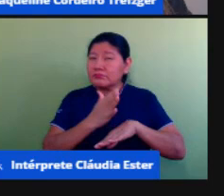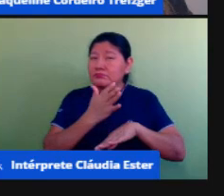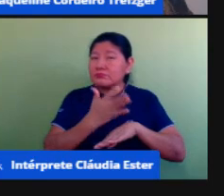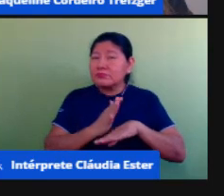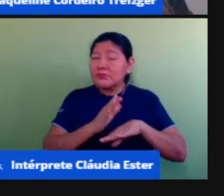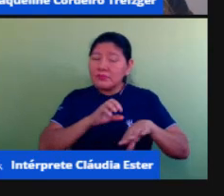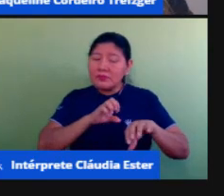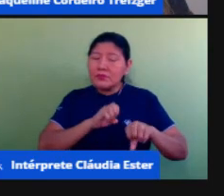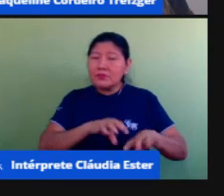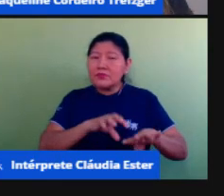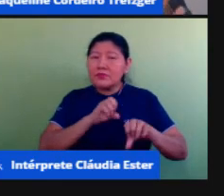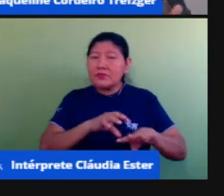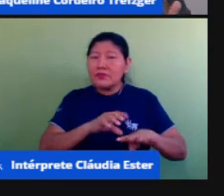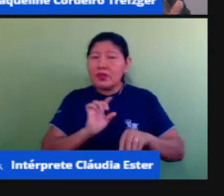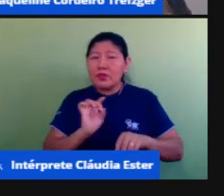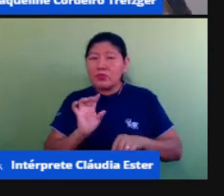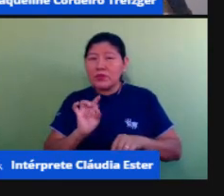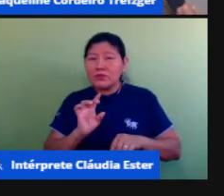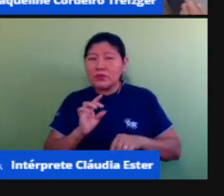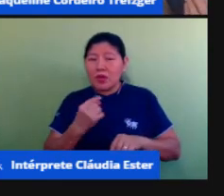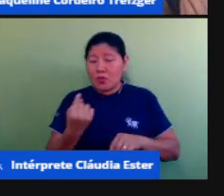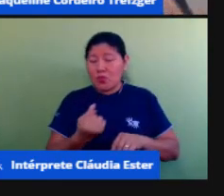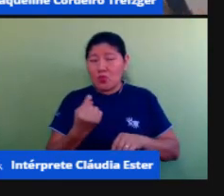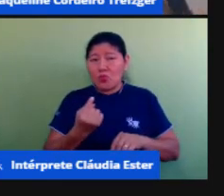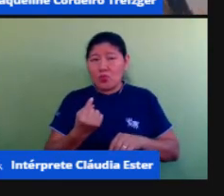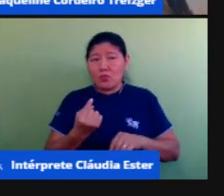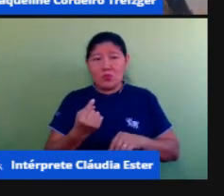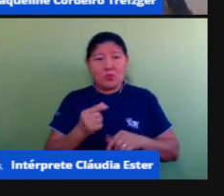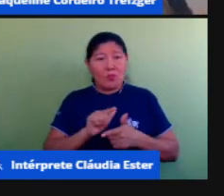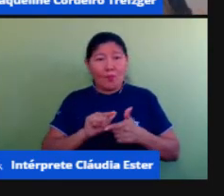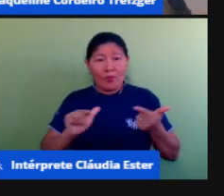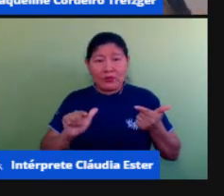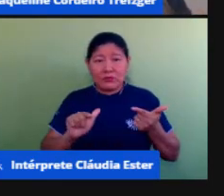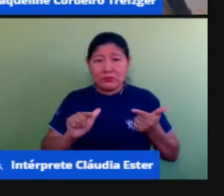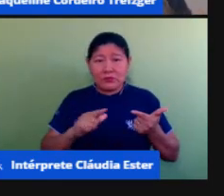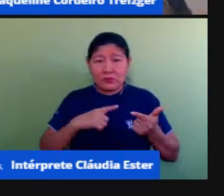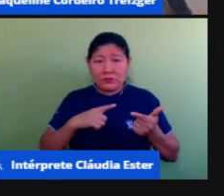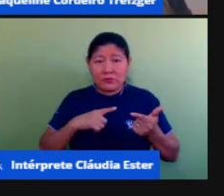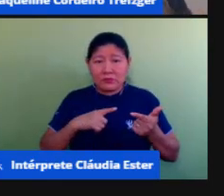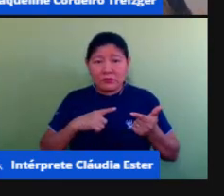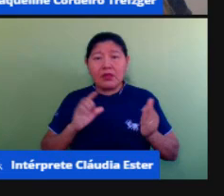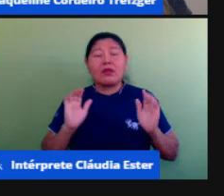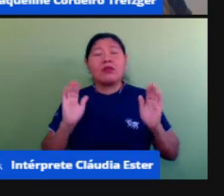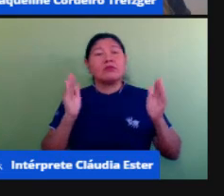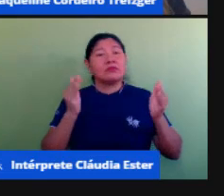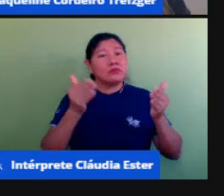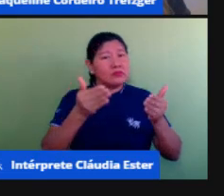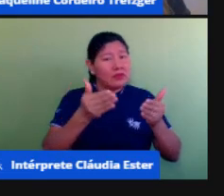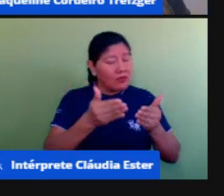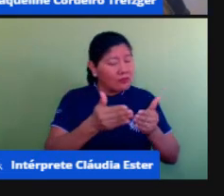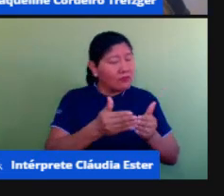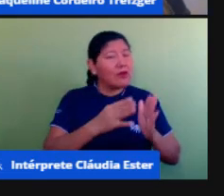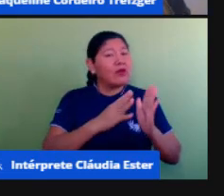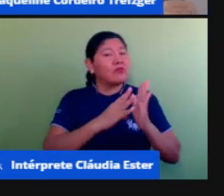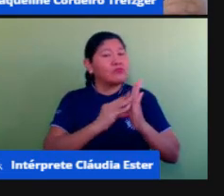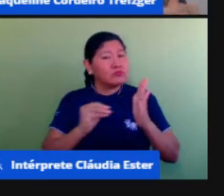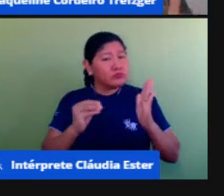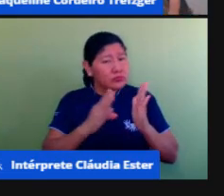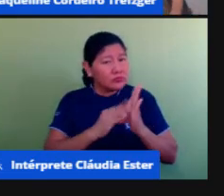ou meramente técnica. Isto é, não se dá de um vazio conceitual, mas é dimensionada por um modelo teórico de